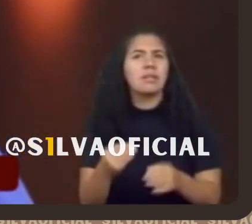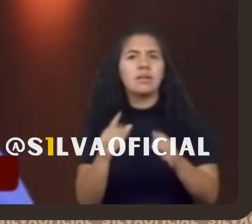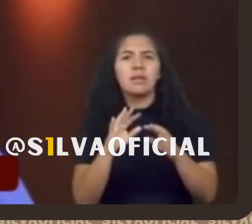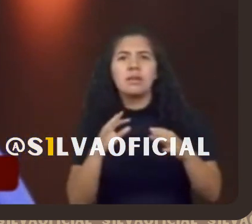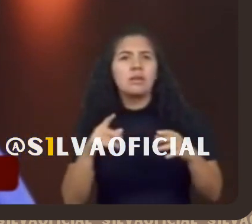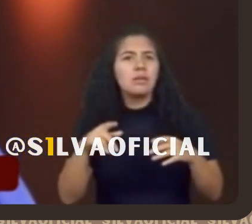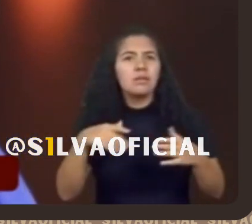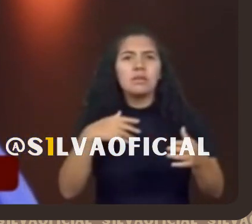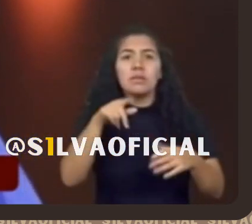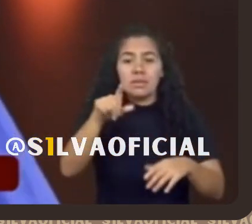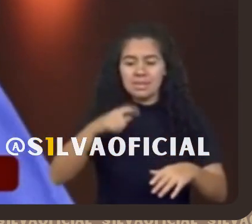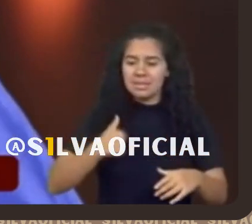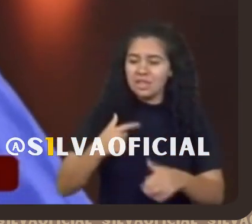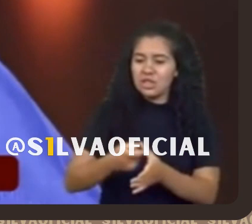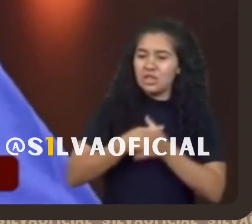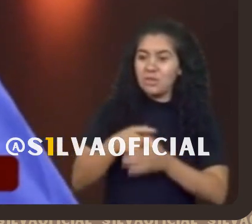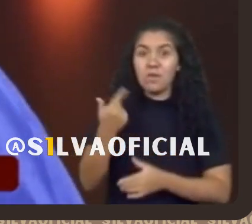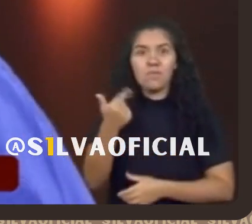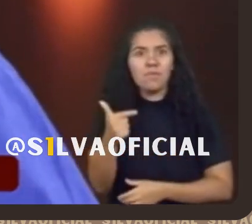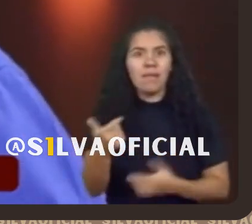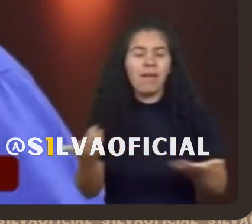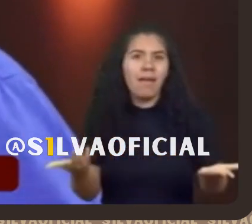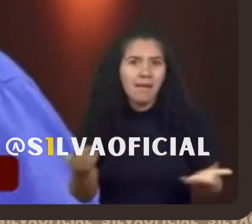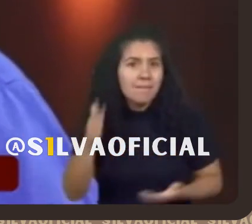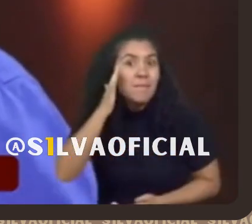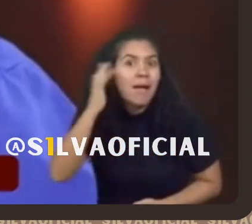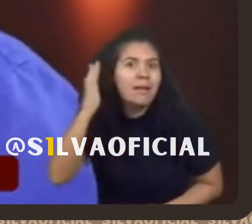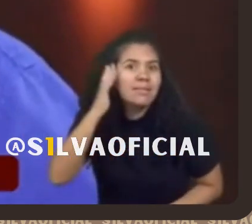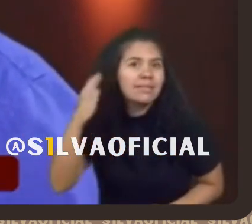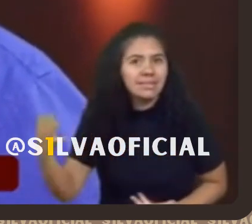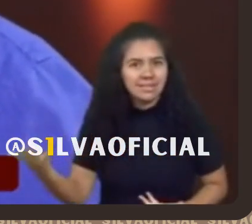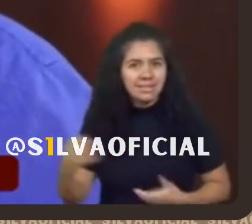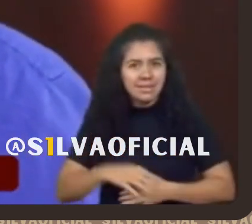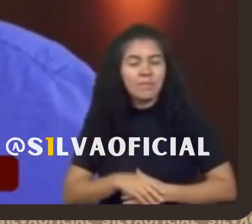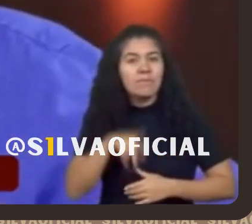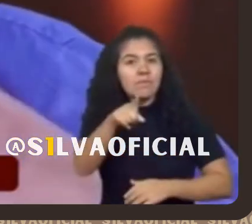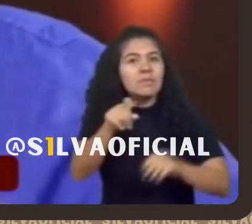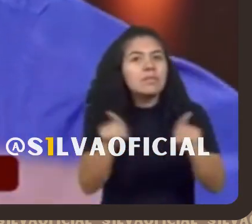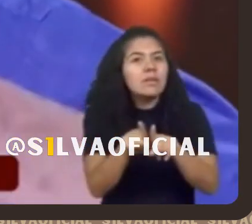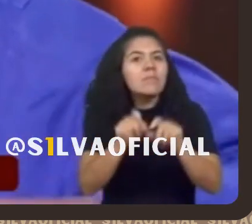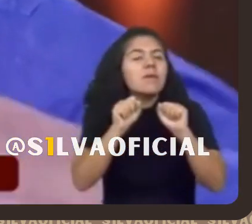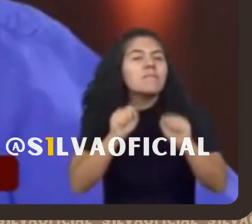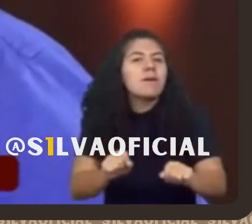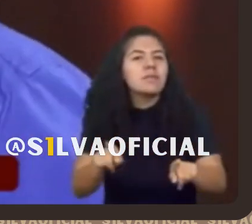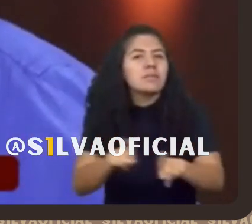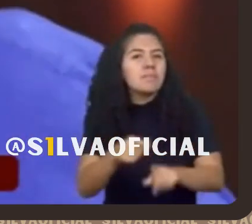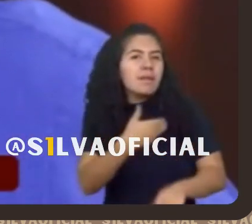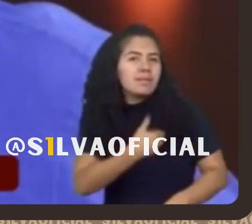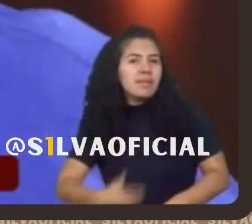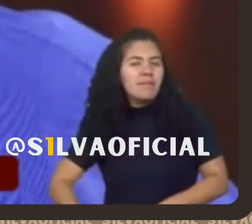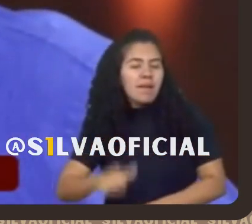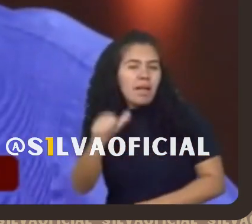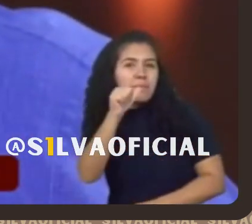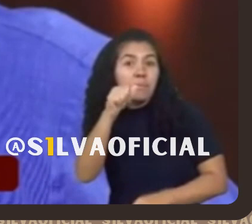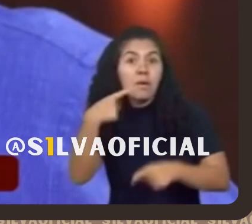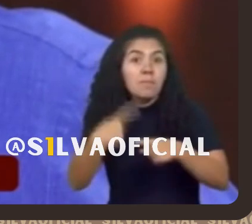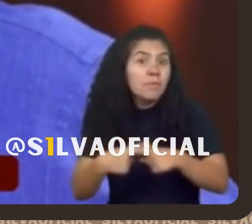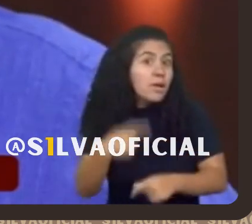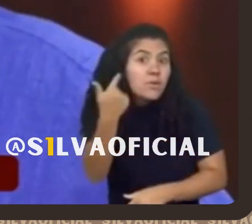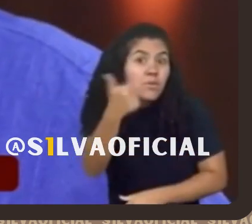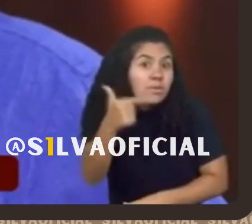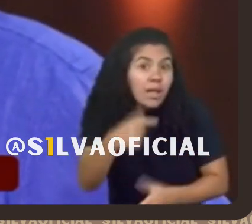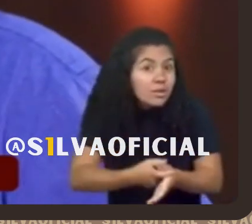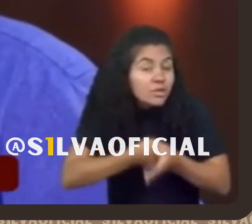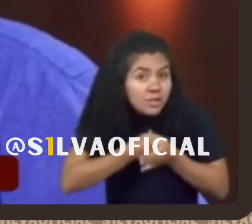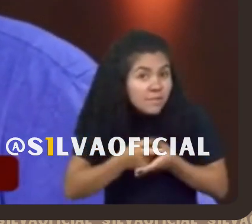dívida cara imagina sabendo que você pode até tomar uma cerveja a mais porque você não tem dívida eu